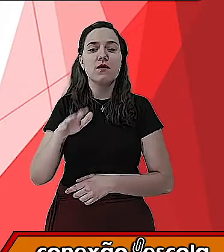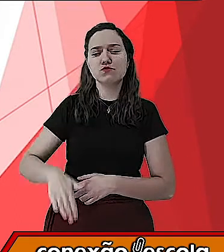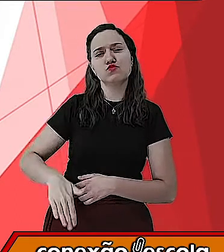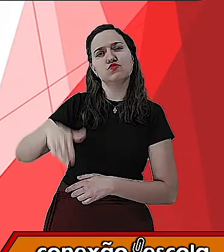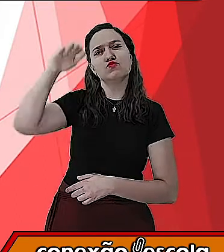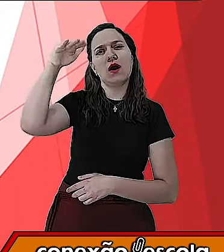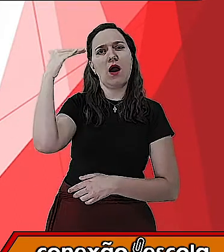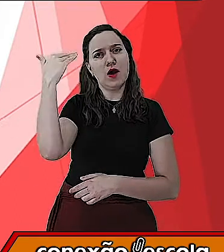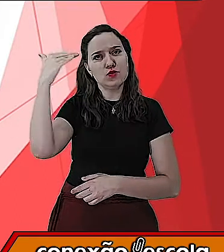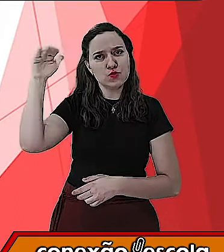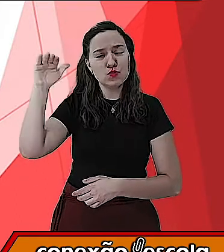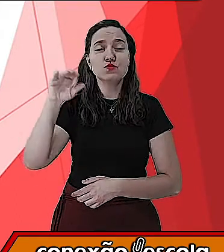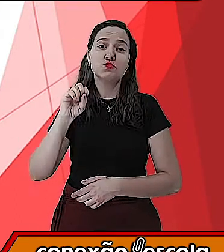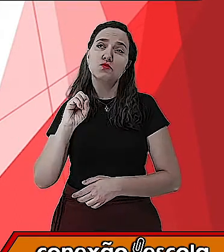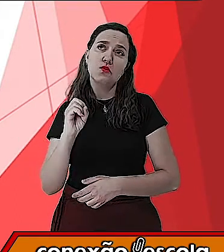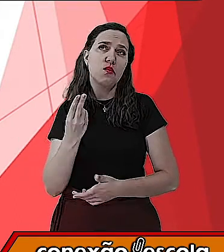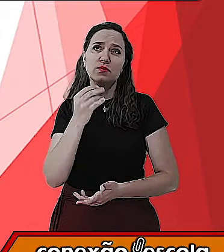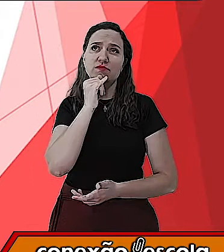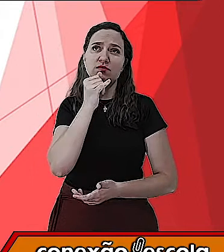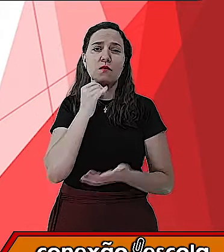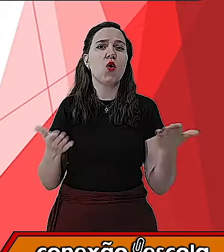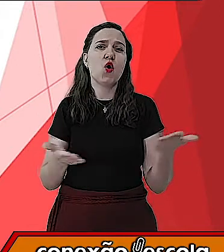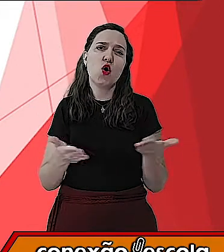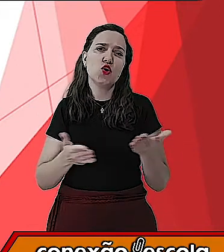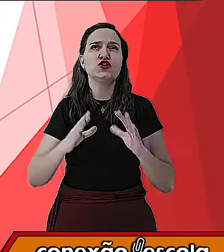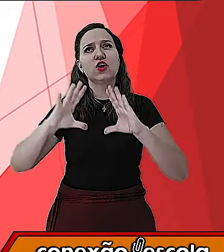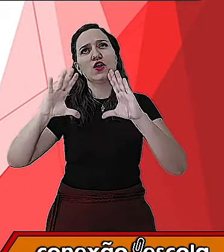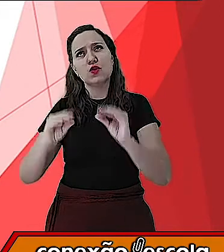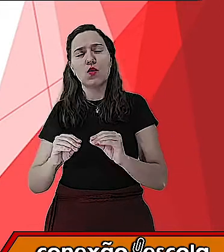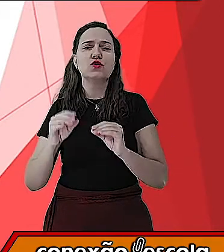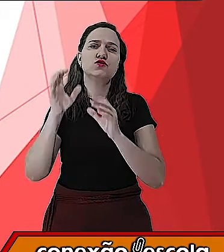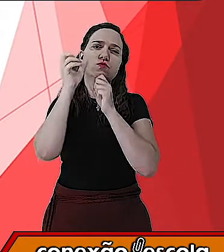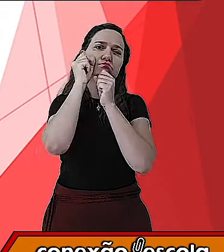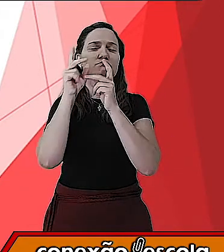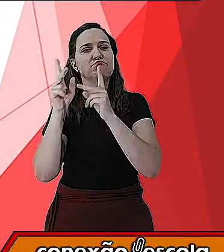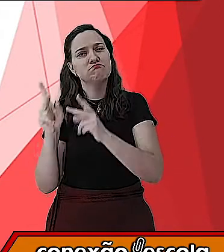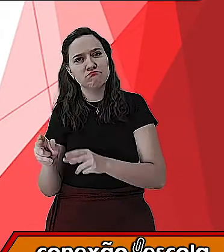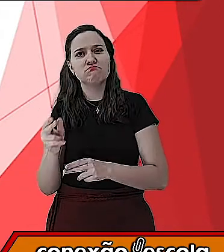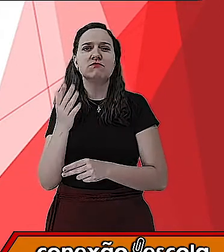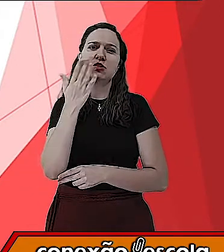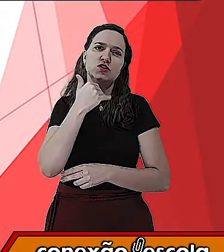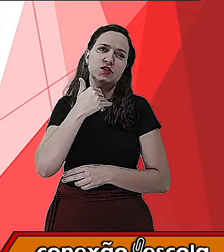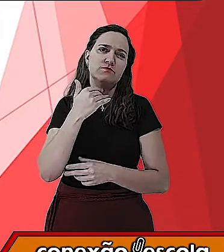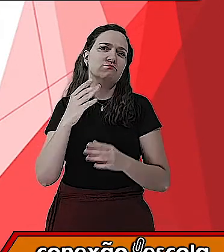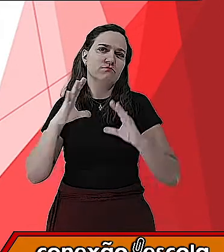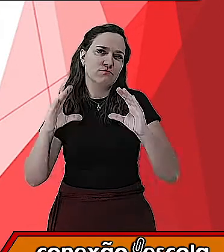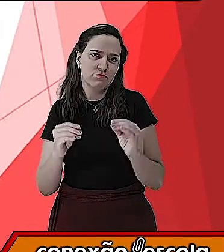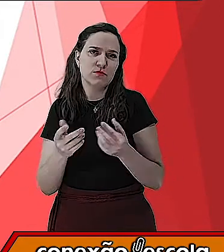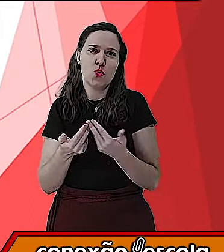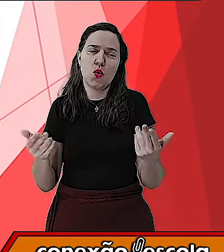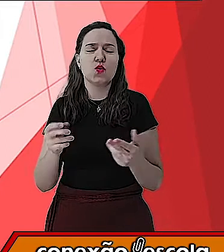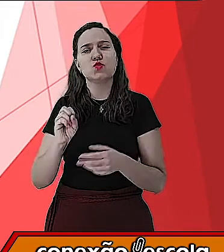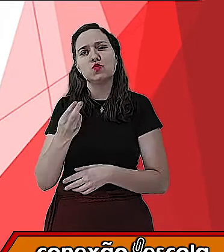ou simplesmente mais tarde, quando for dormir ou jantar. Pode ser amanhã